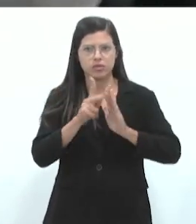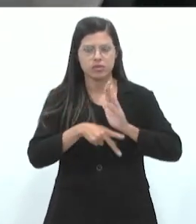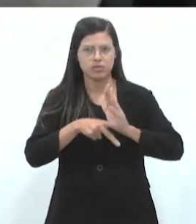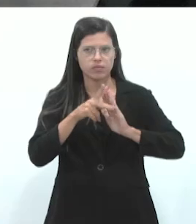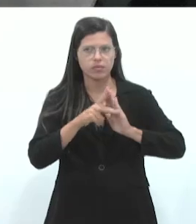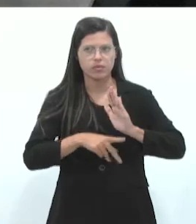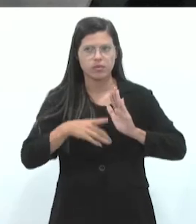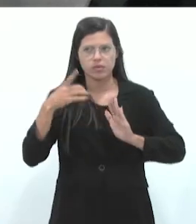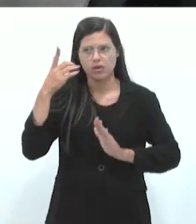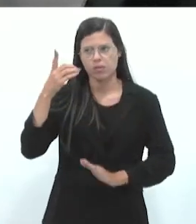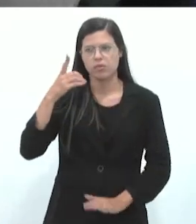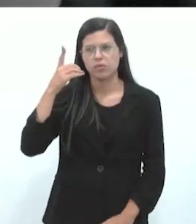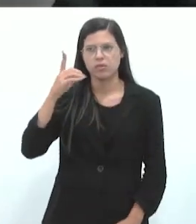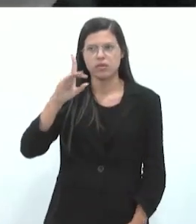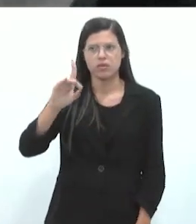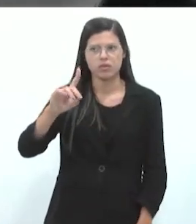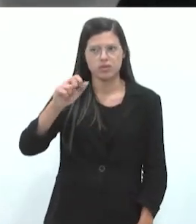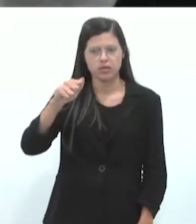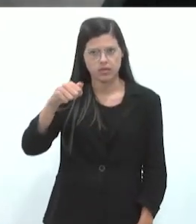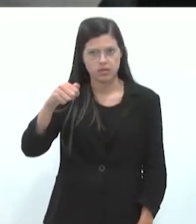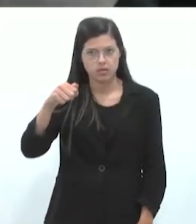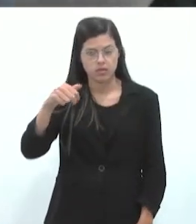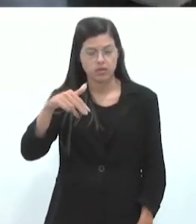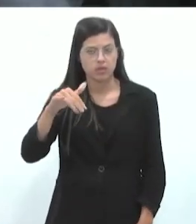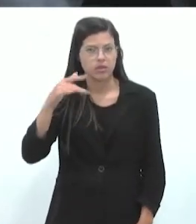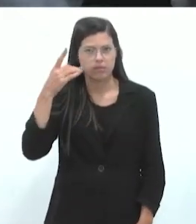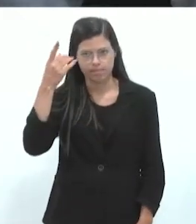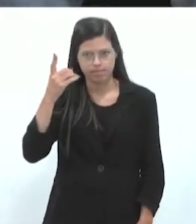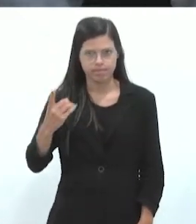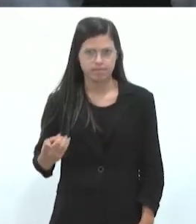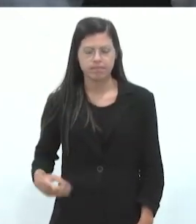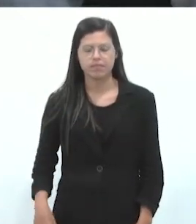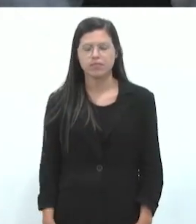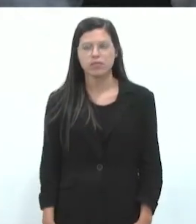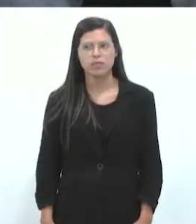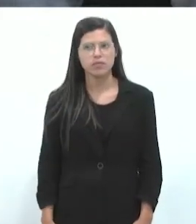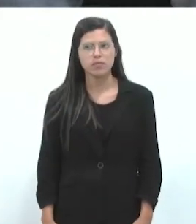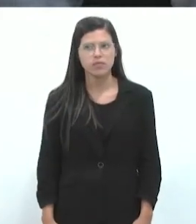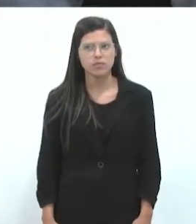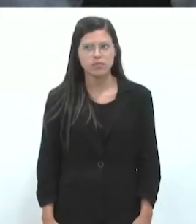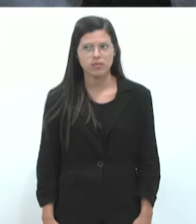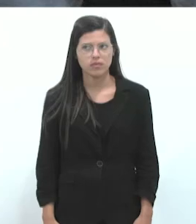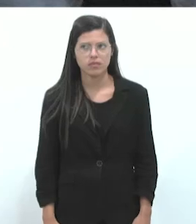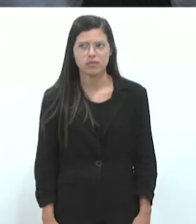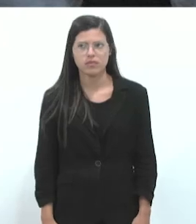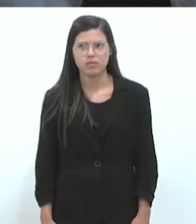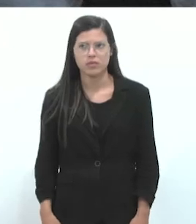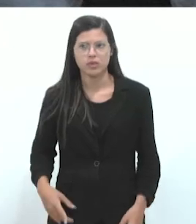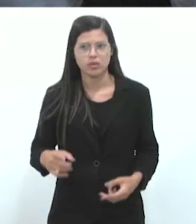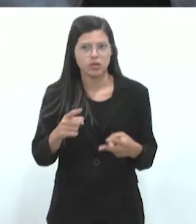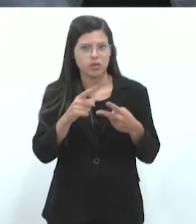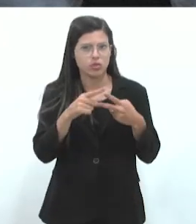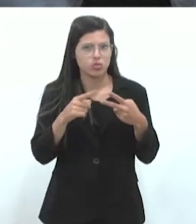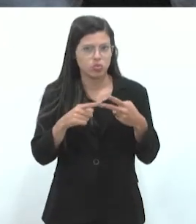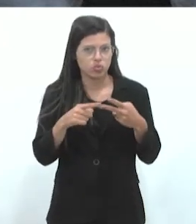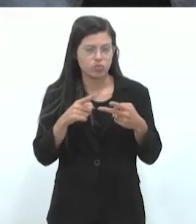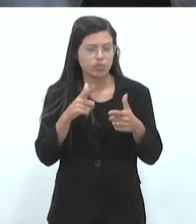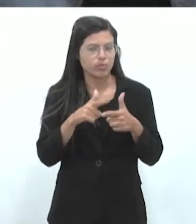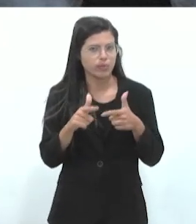da deputada Dani Monteiro, do PSOL, tem dois problemas para tentar salvá-lo.